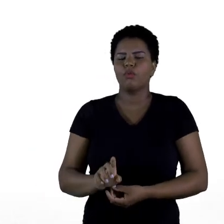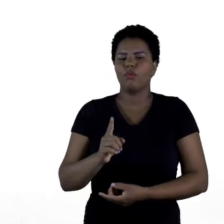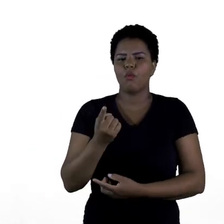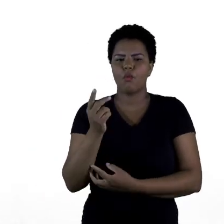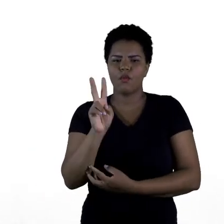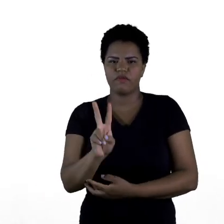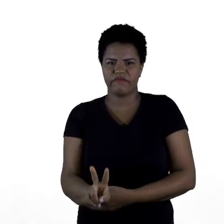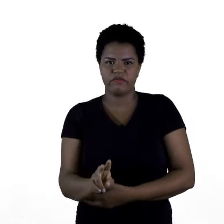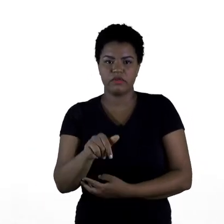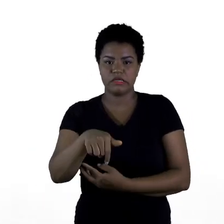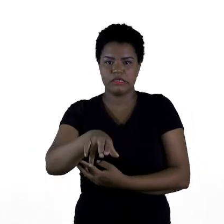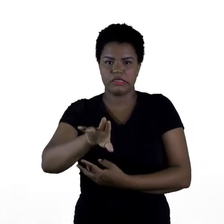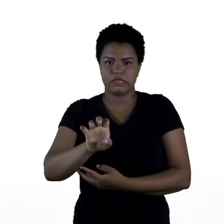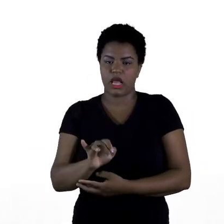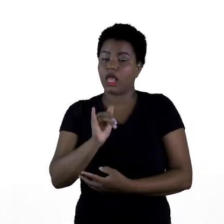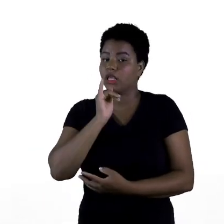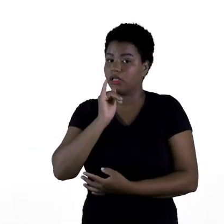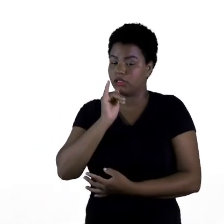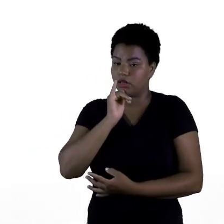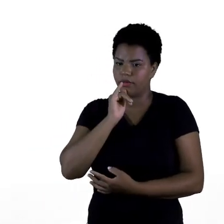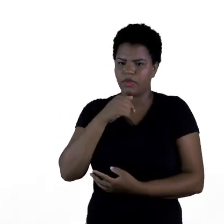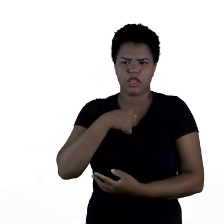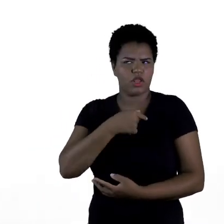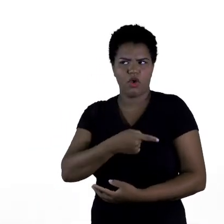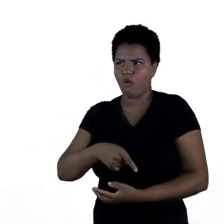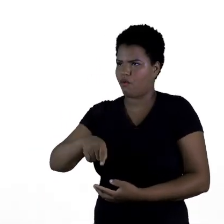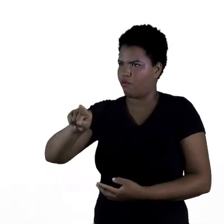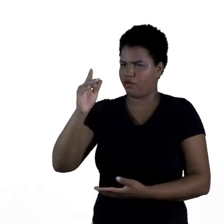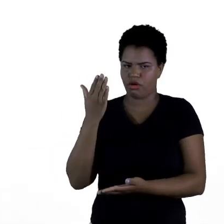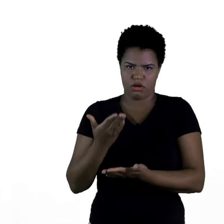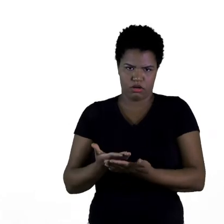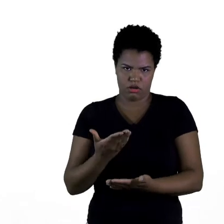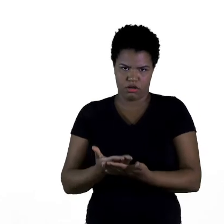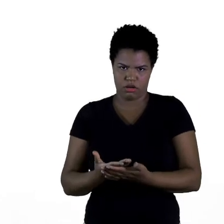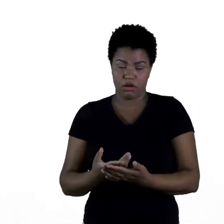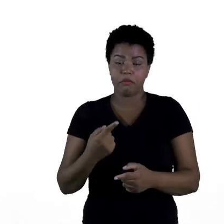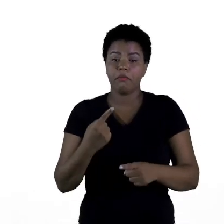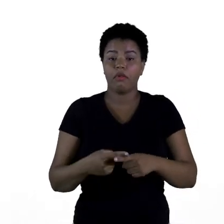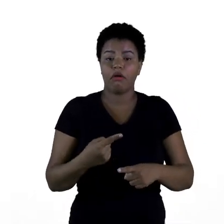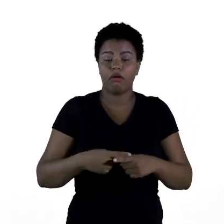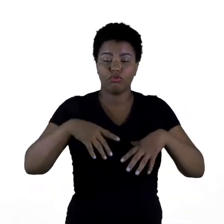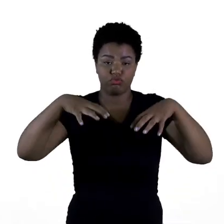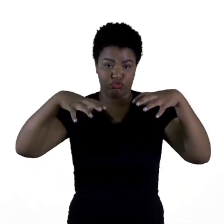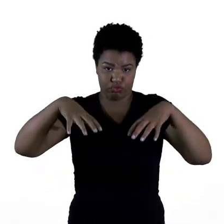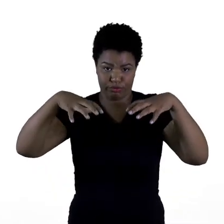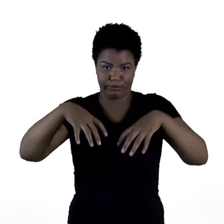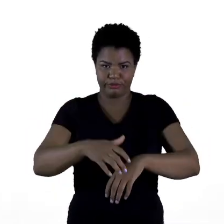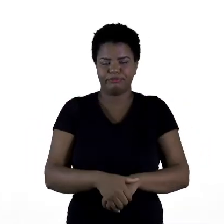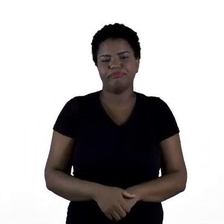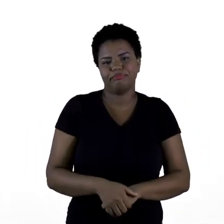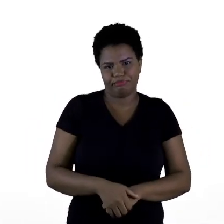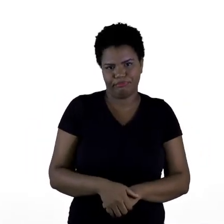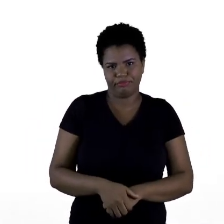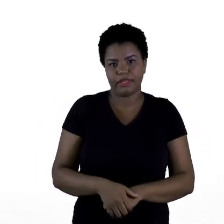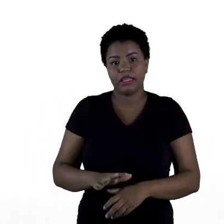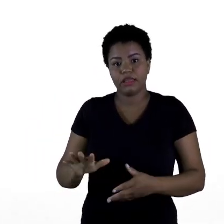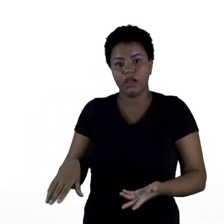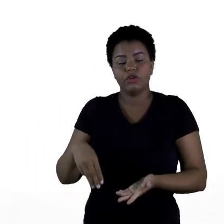Não fui à aula porque choveu. Então está justificando, está dando motivo à